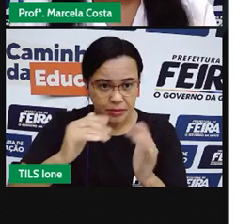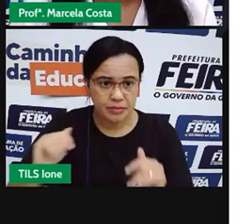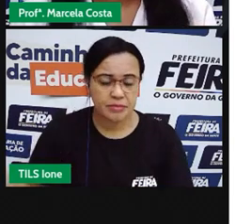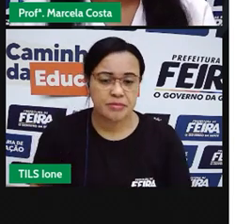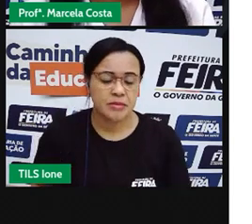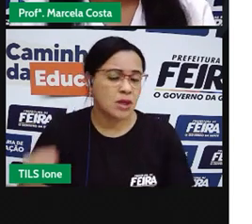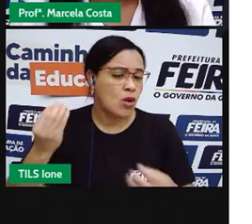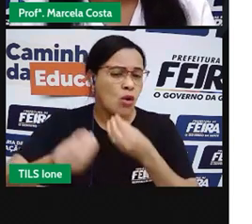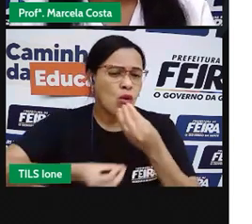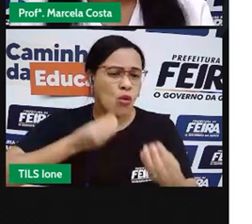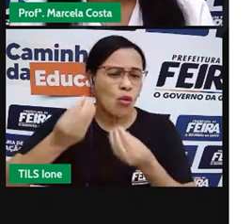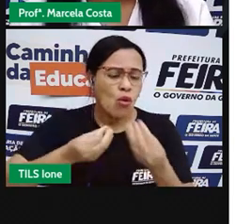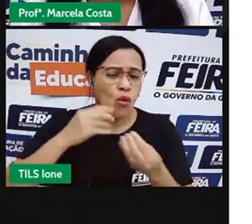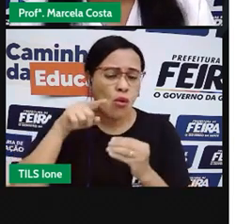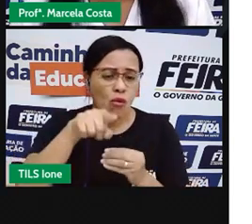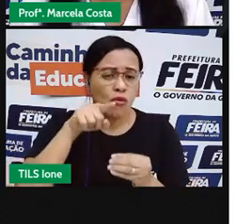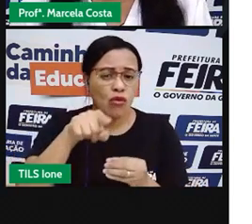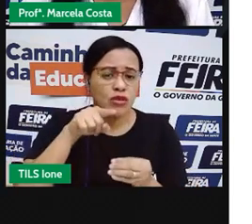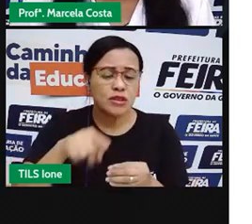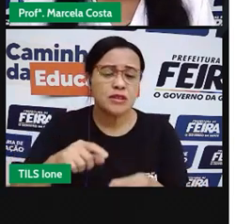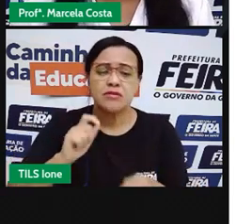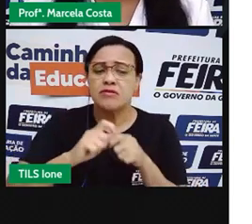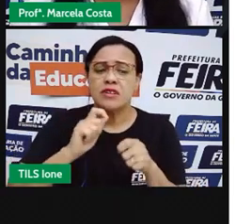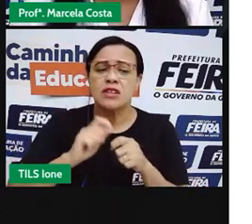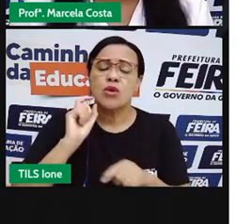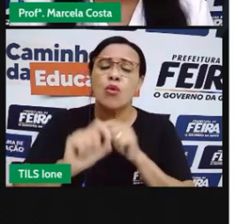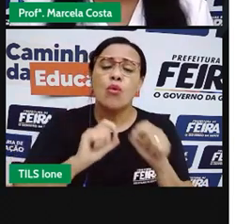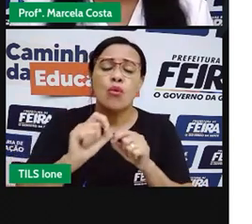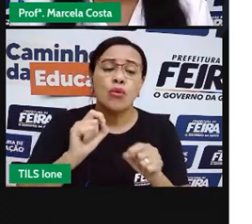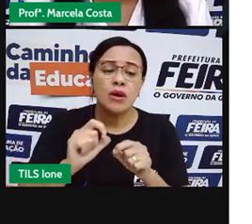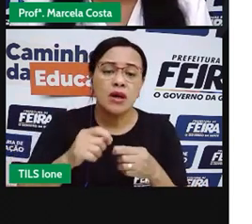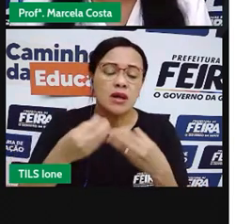Como foi que vocês resolveram a situação?